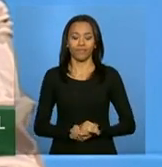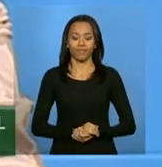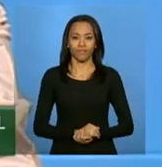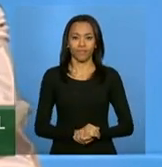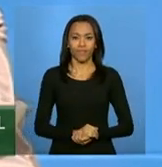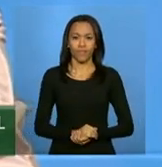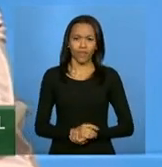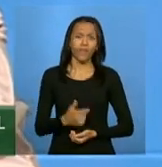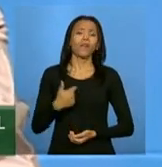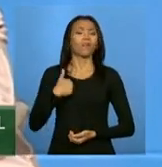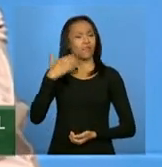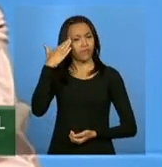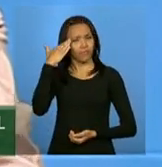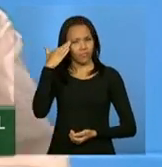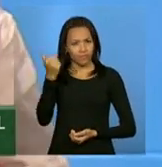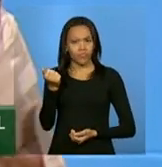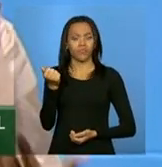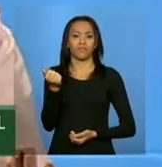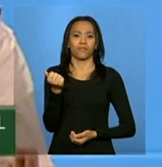Eu sei,